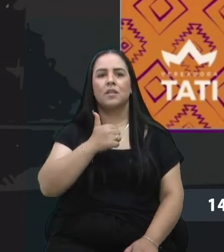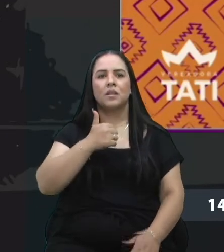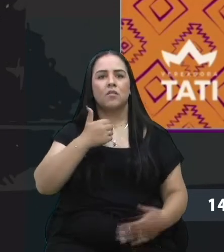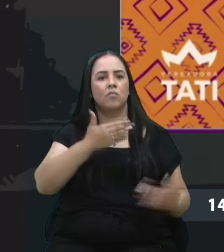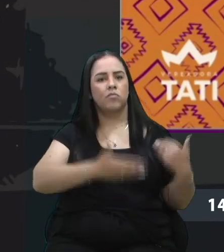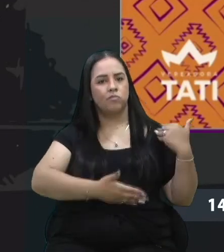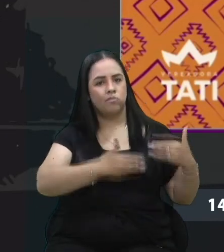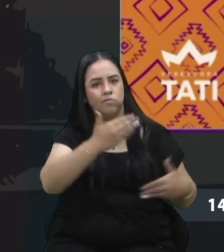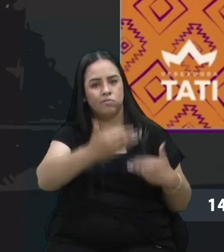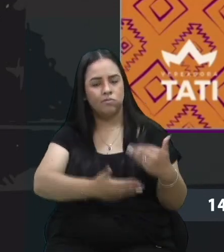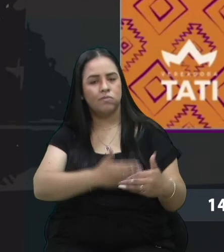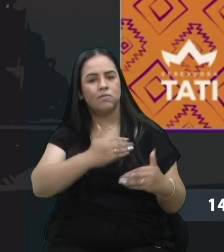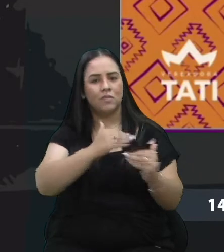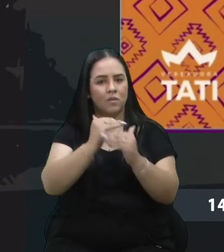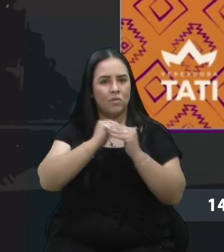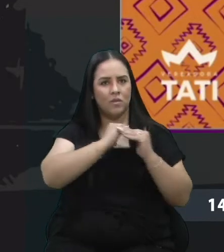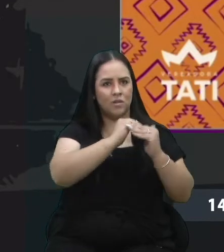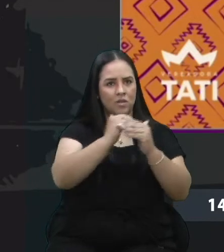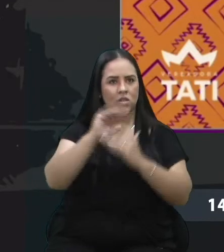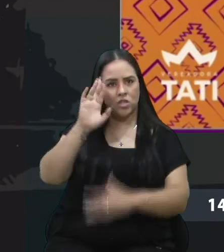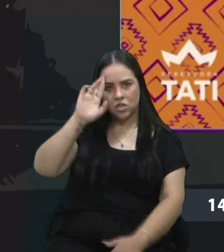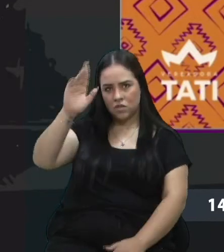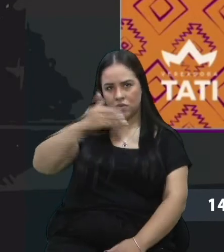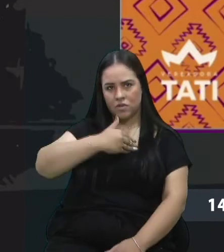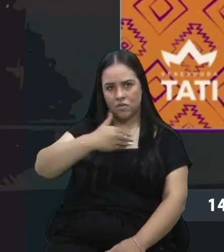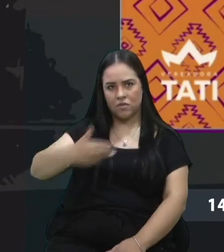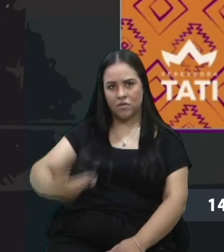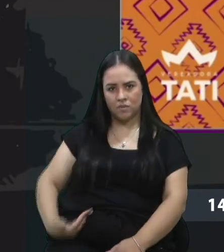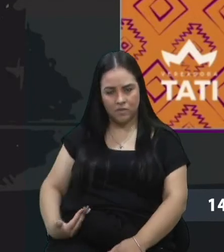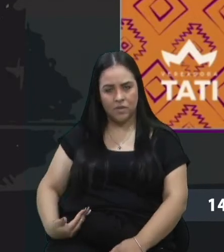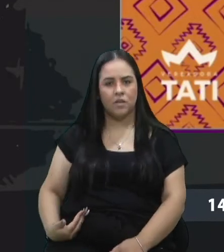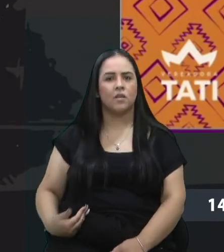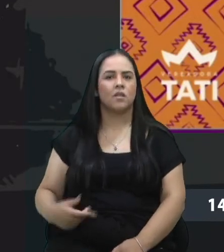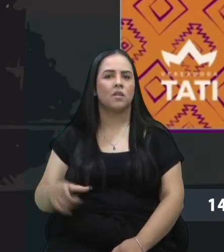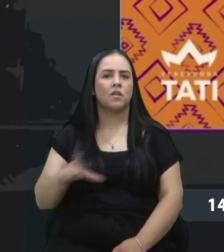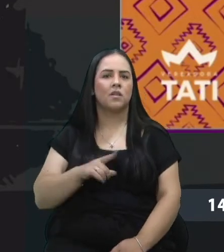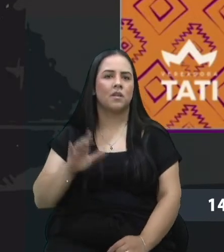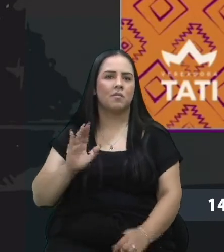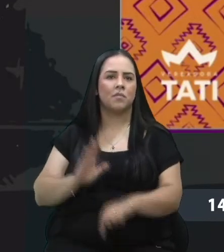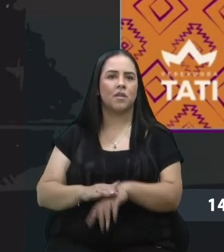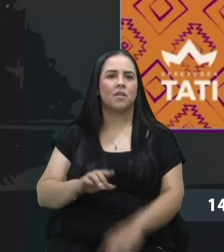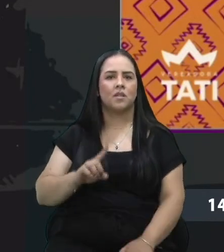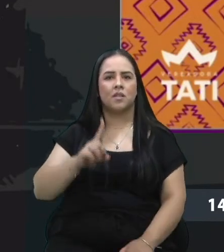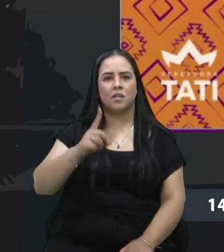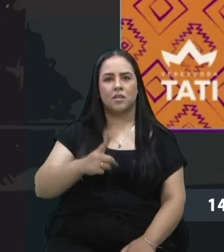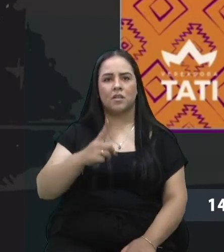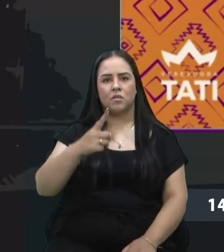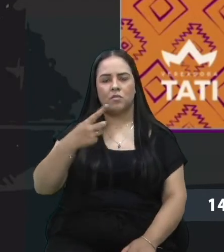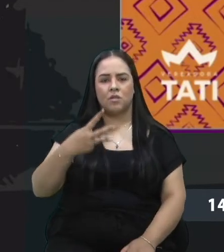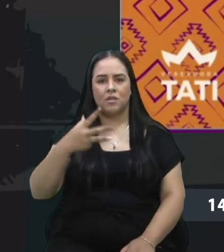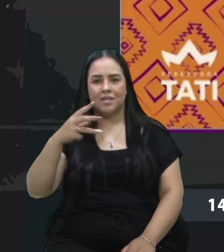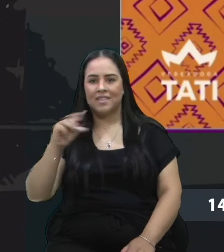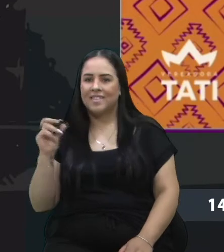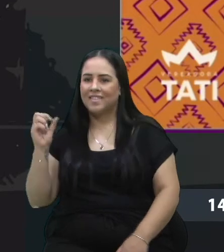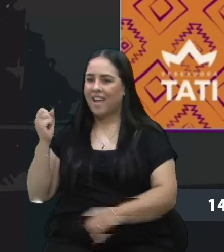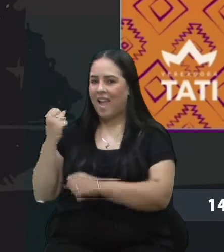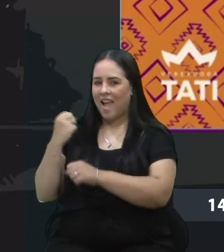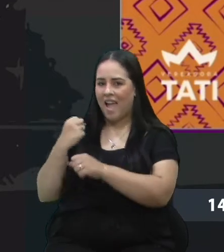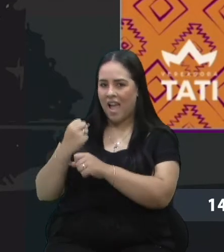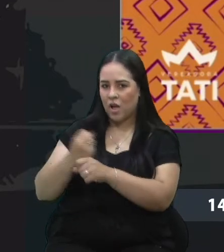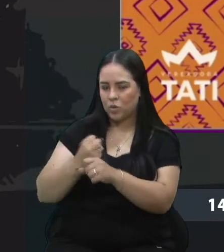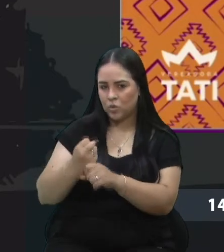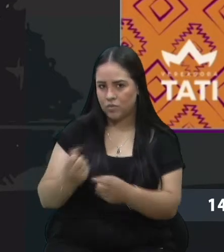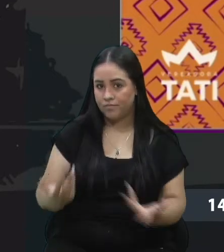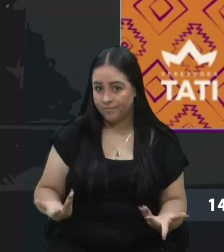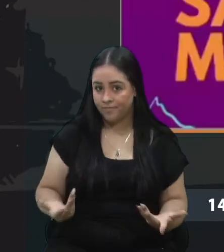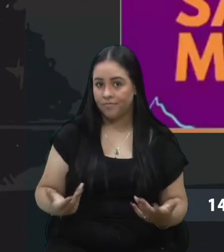de gênero entre chefes de governo levará mais de 130 anos. Então, a